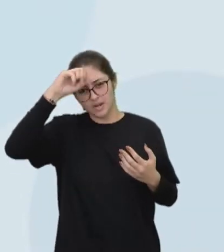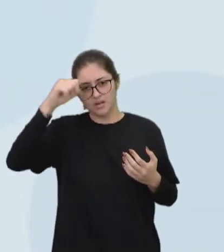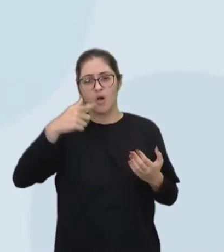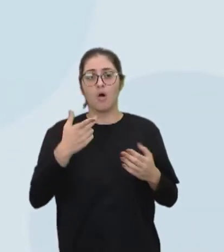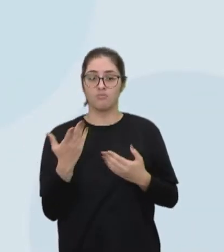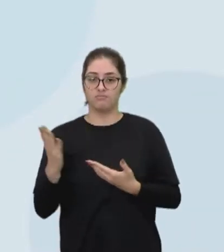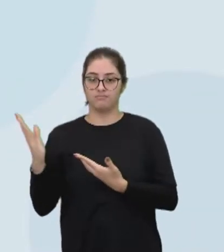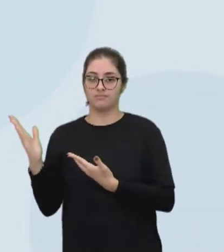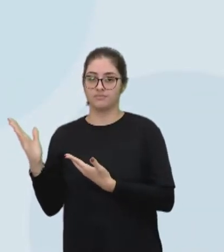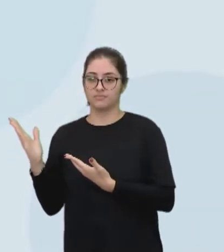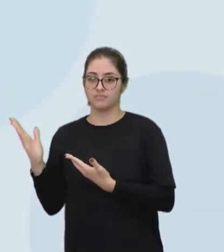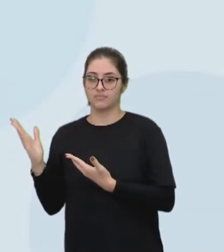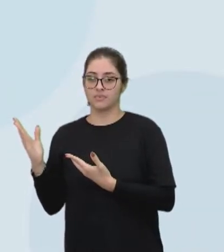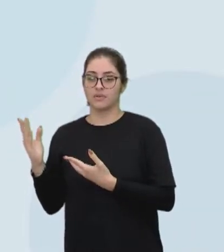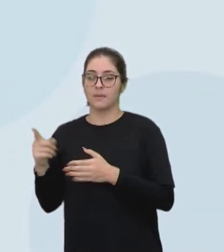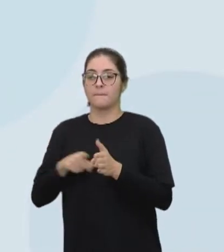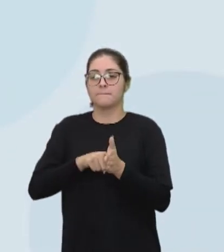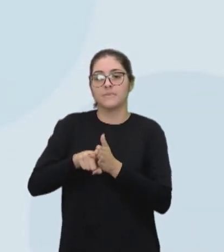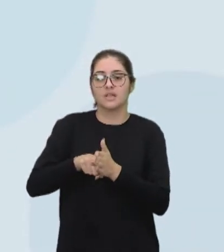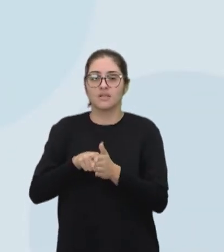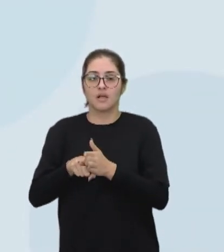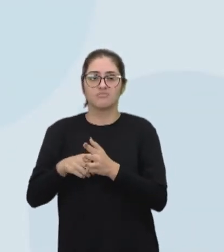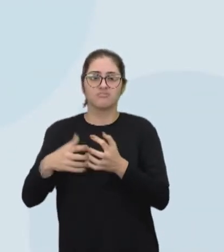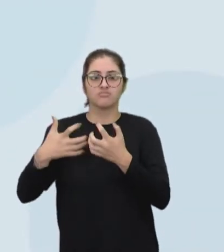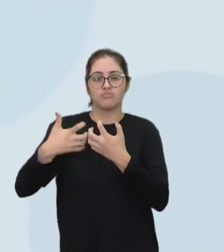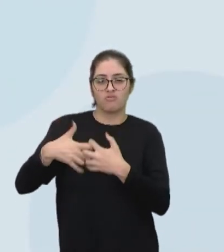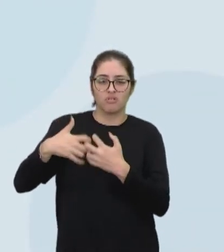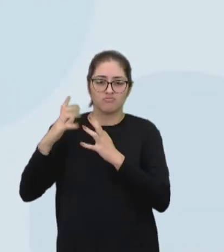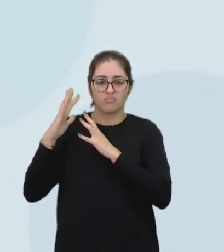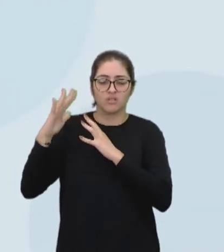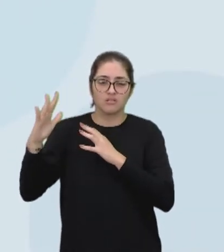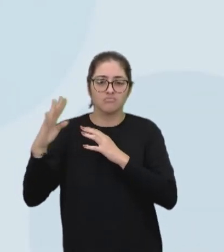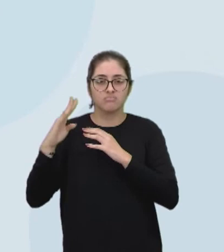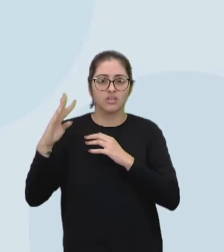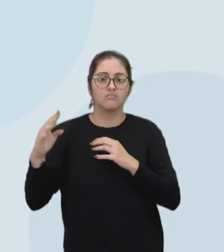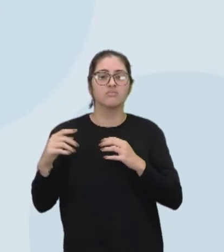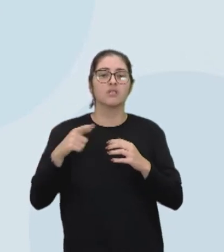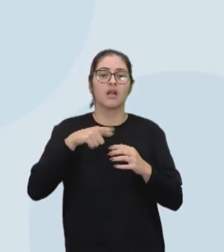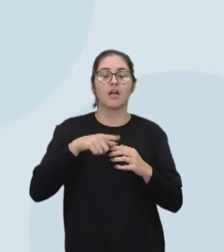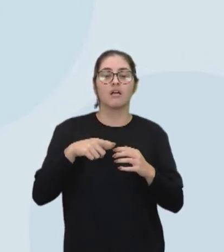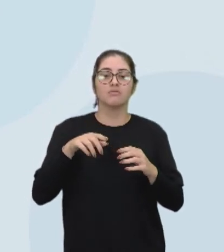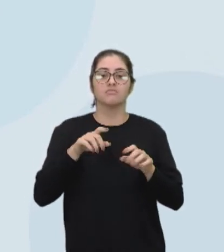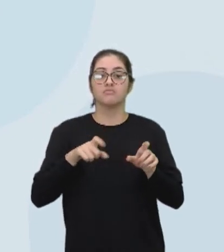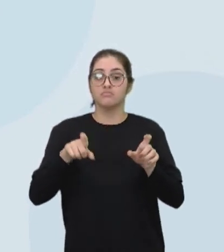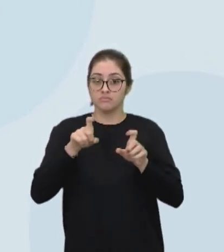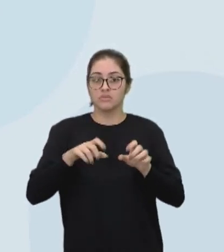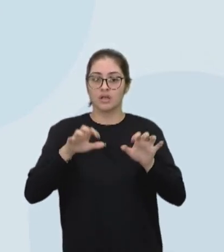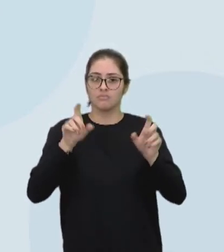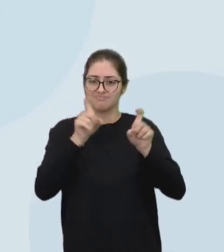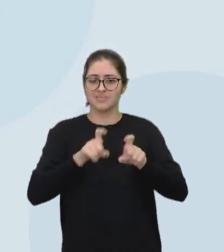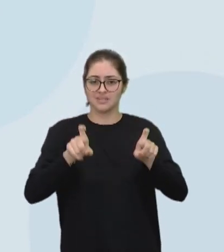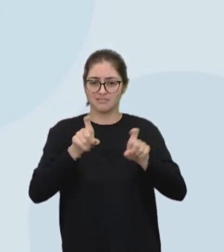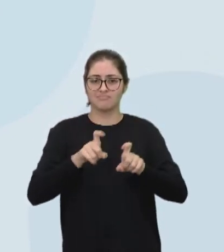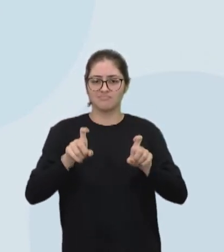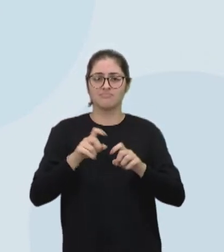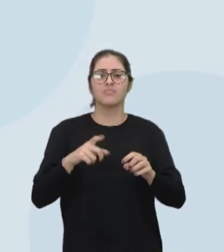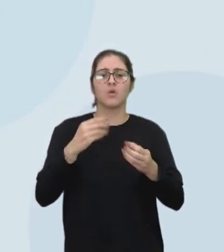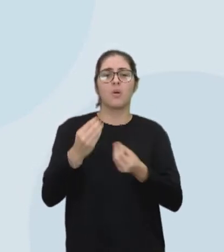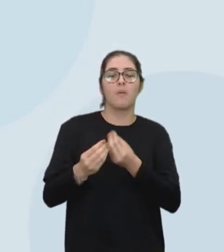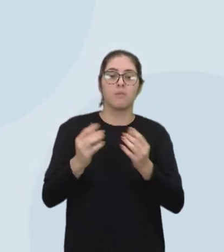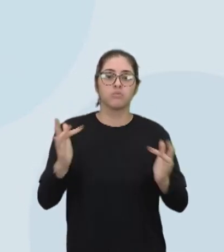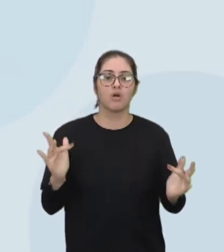vocês. Pesquisamos e refletimos sobre o marketing digital e como ele se relaciona com o nosso projeto de